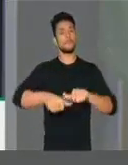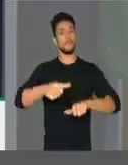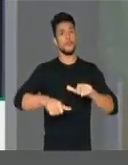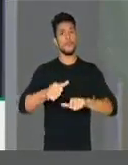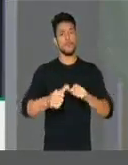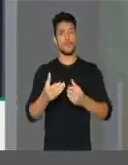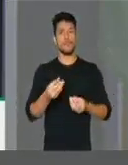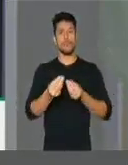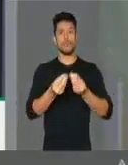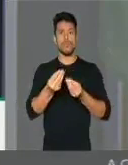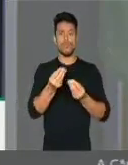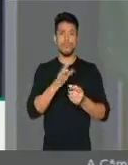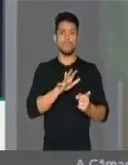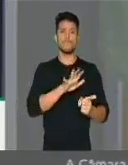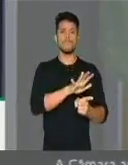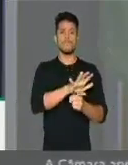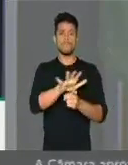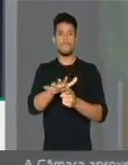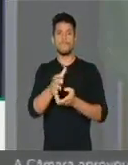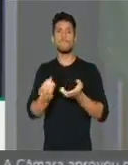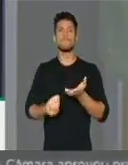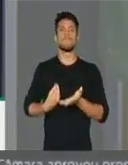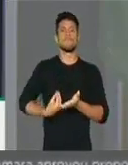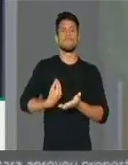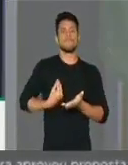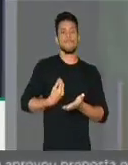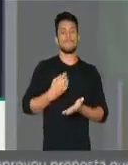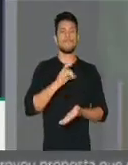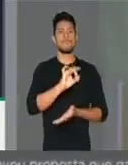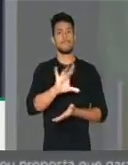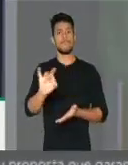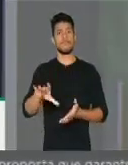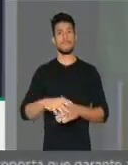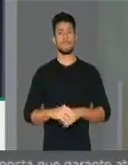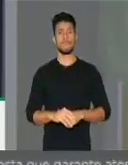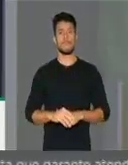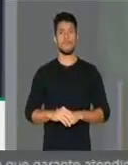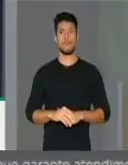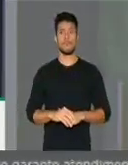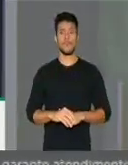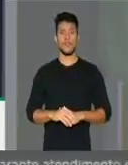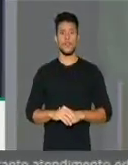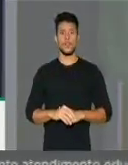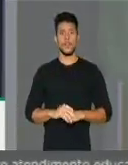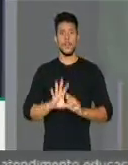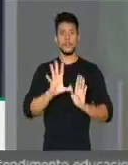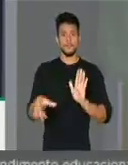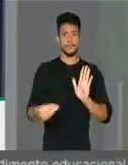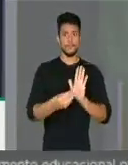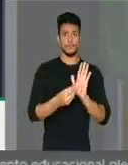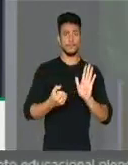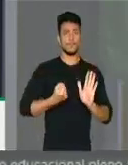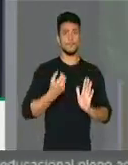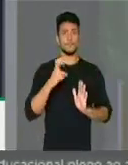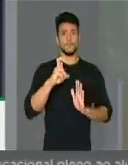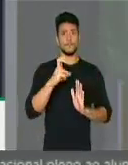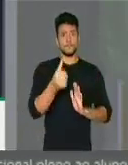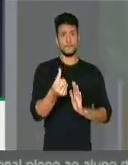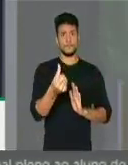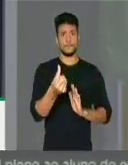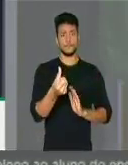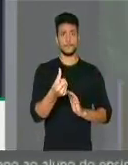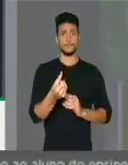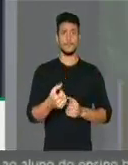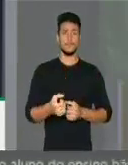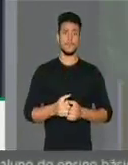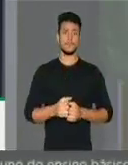em relação aos produtos importados. A emenda de número 6, desse